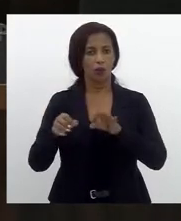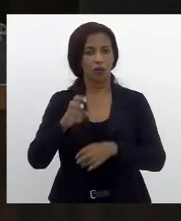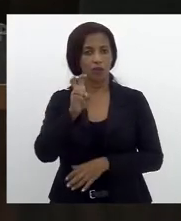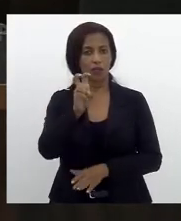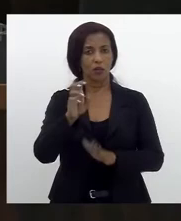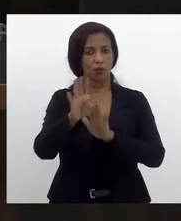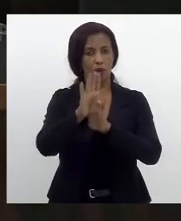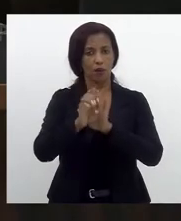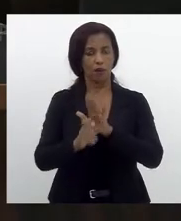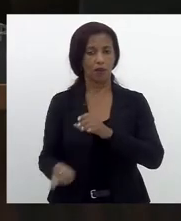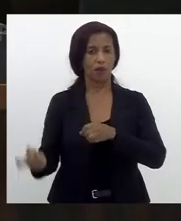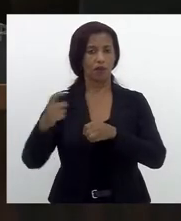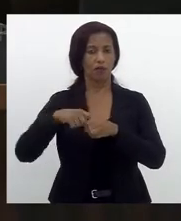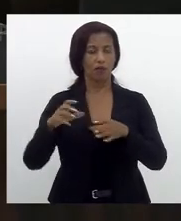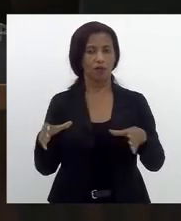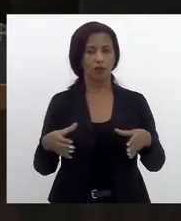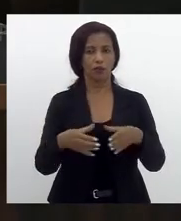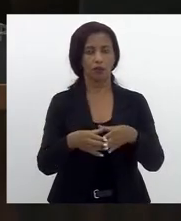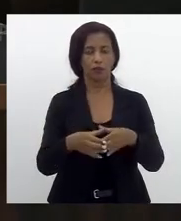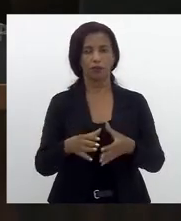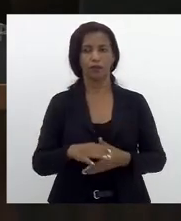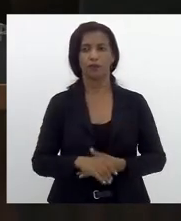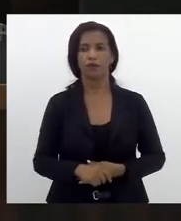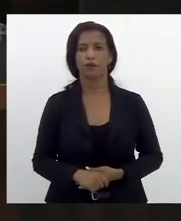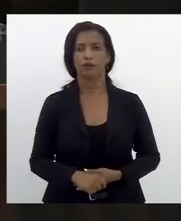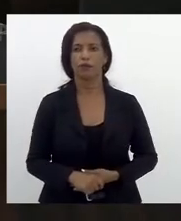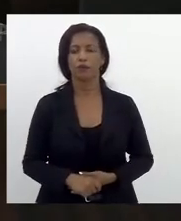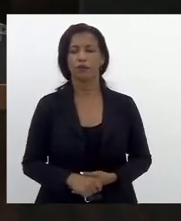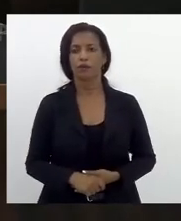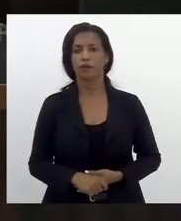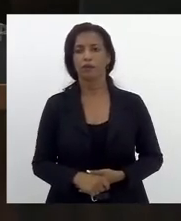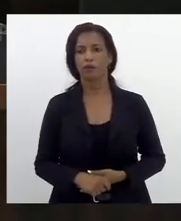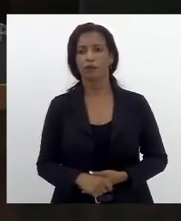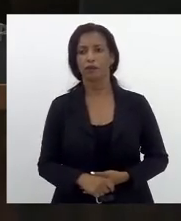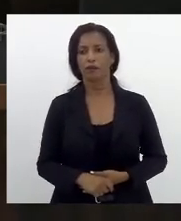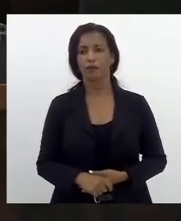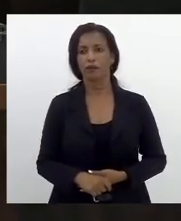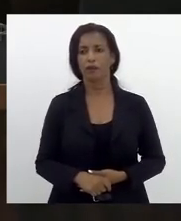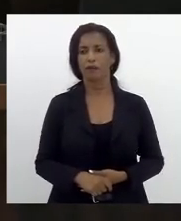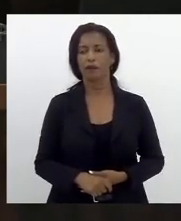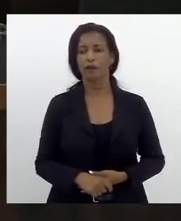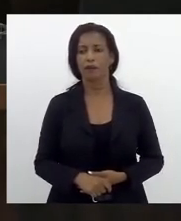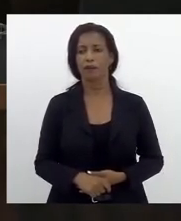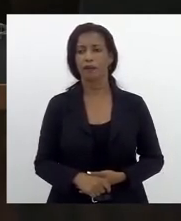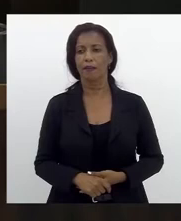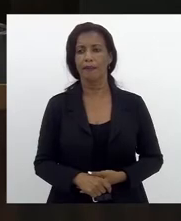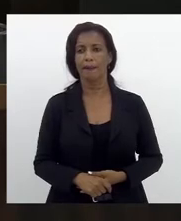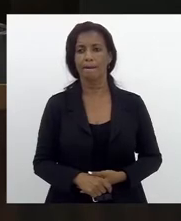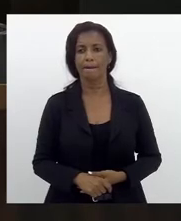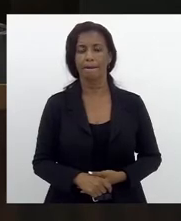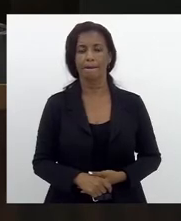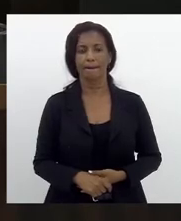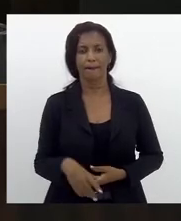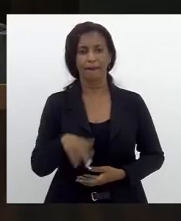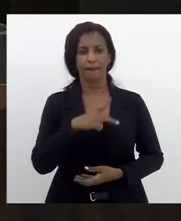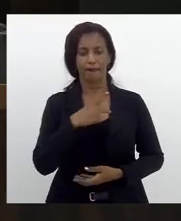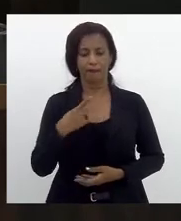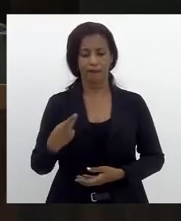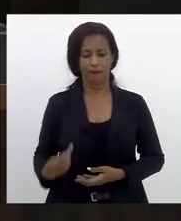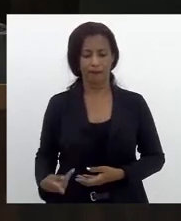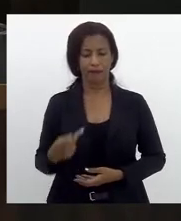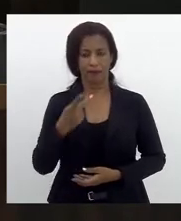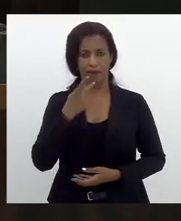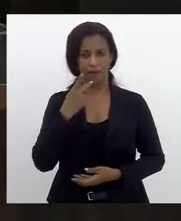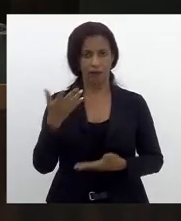5 emendas, retorna às comissões. A presidência pergunta ao juiz se pode antecipar para a extraordinária. A presidência indaga